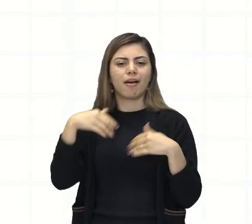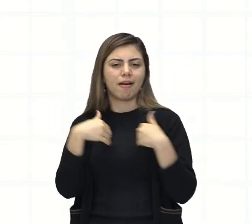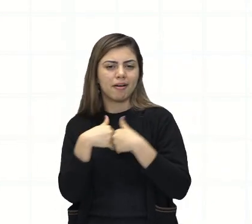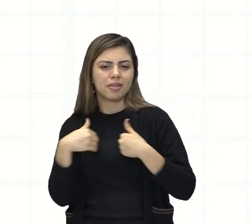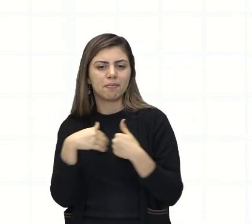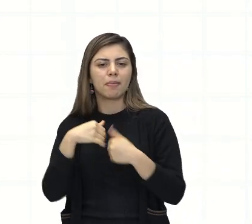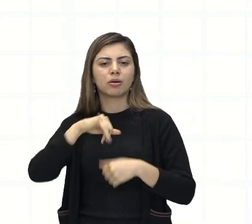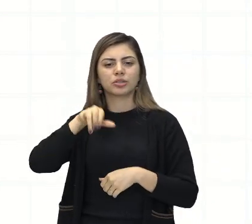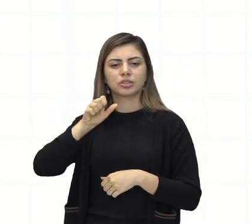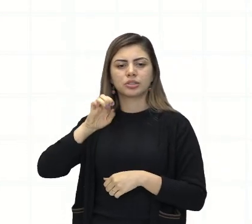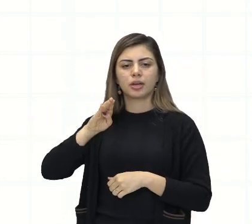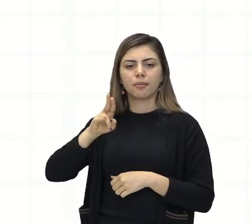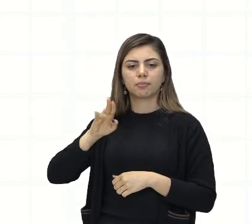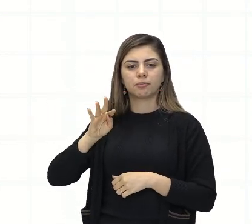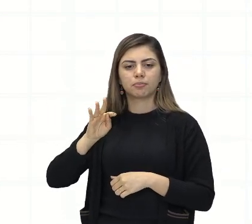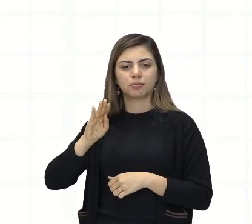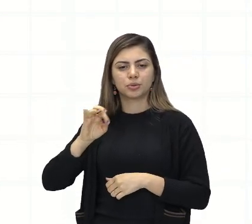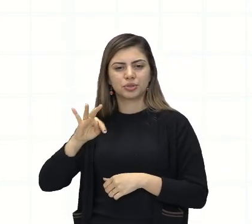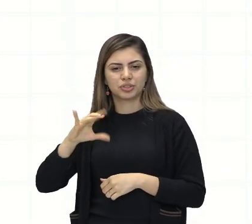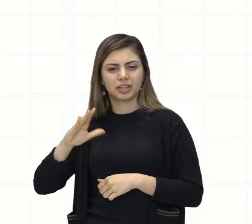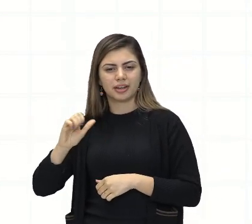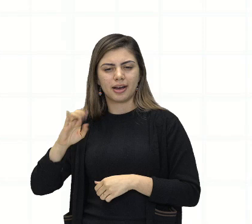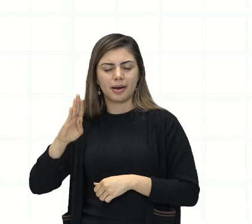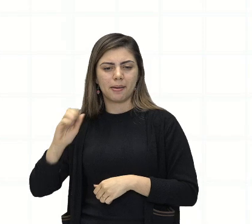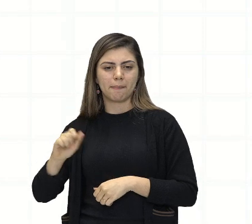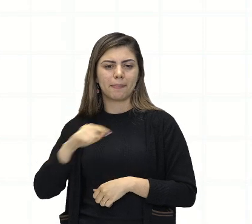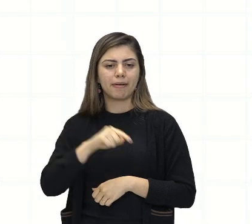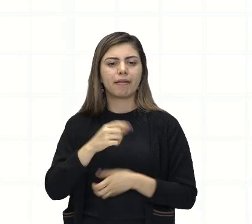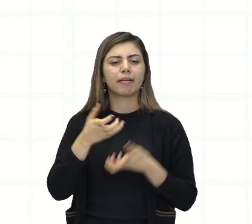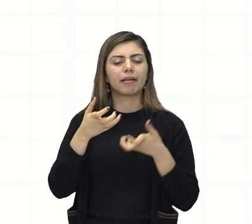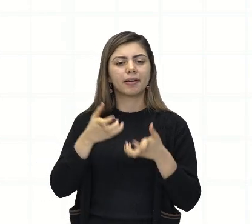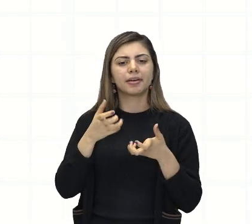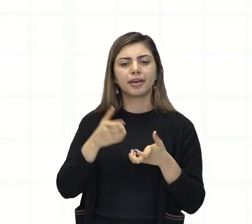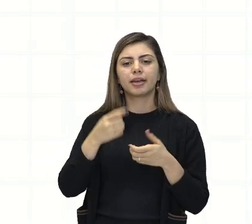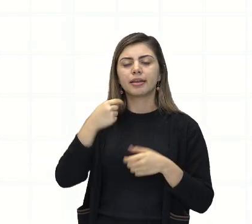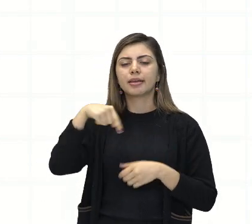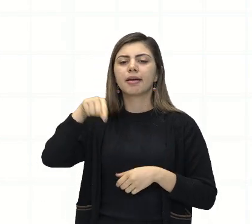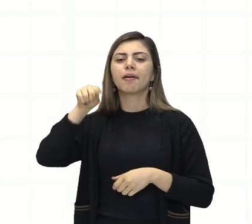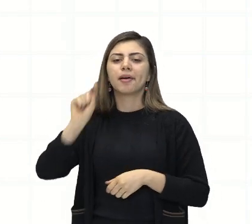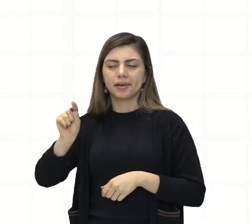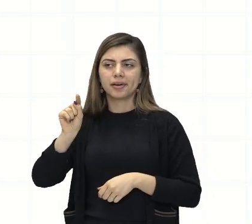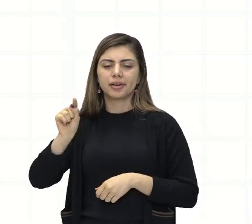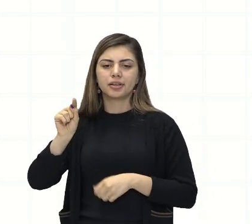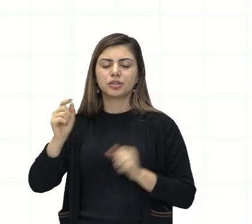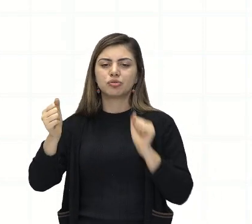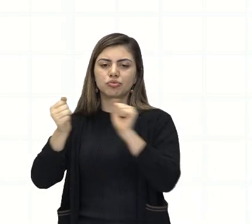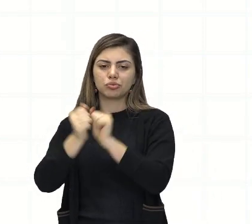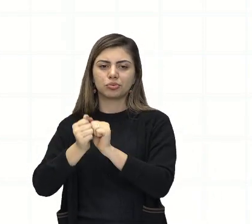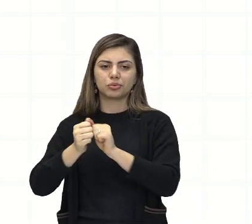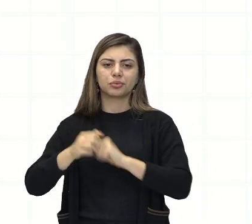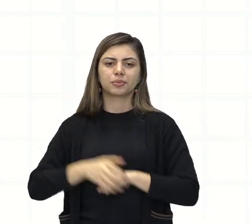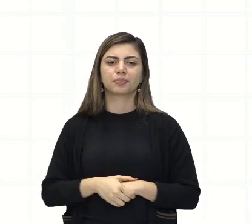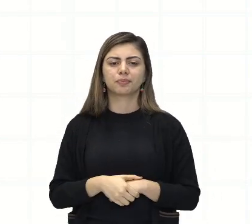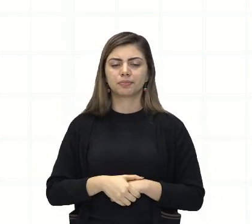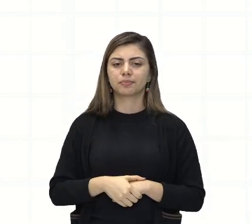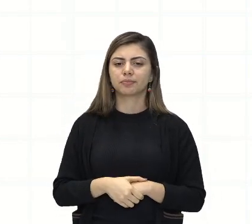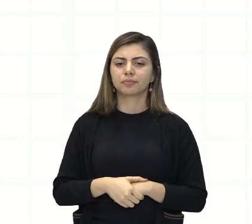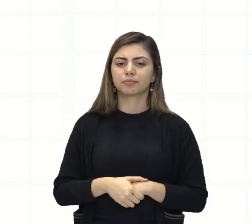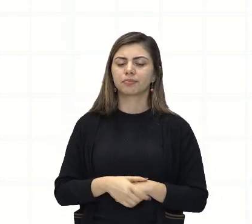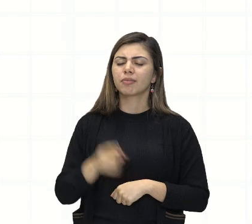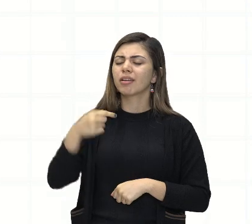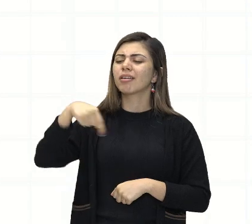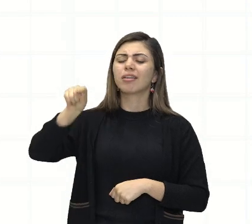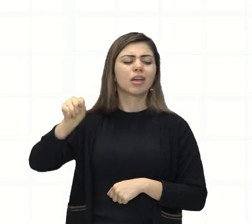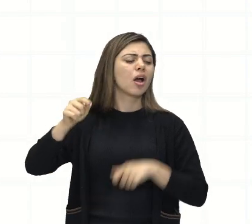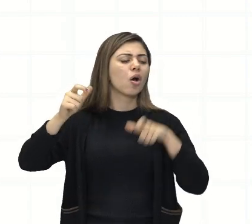jabuticaba de vem me ver, suspirava depois: eu quero ir para lá. Seguindo, a gente tem lá